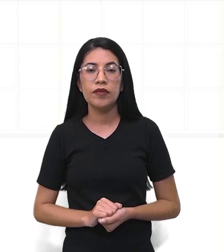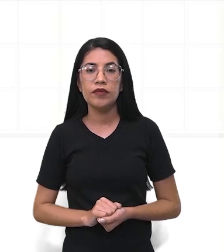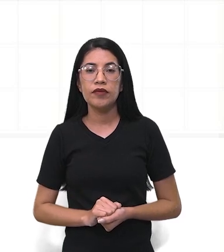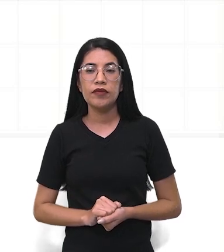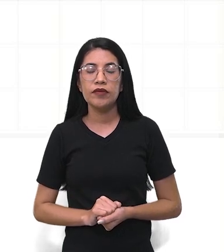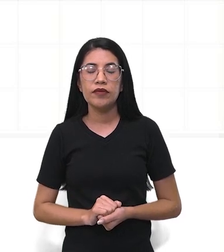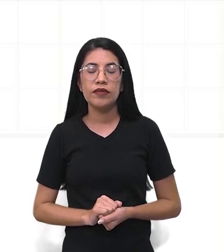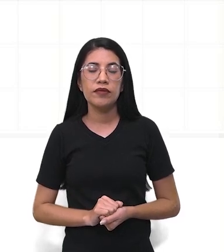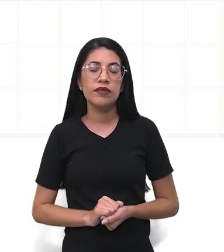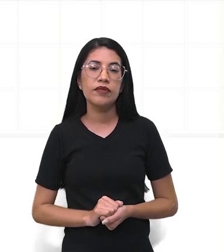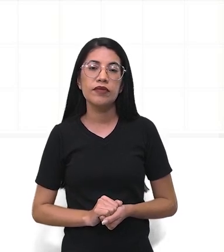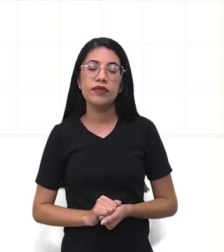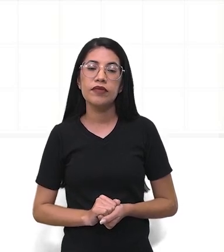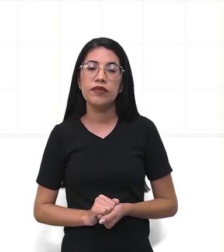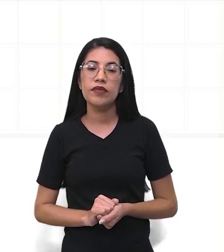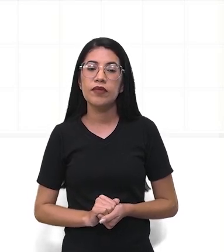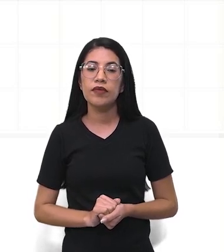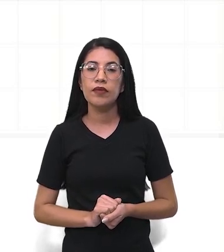Agora preste atenção, ó,